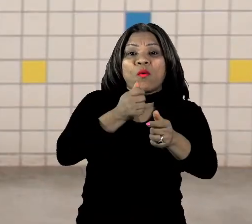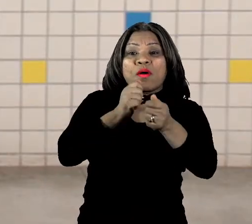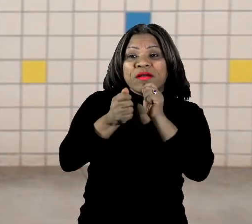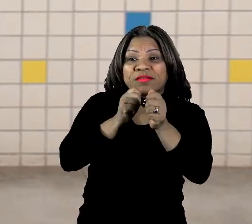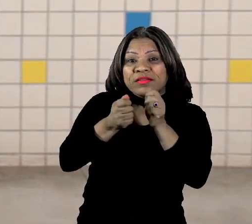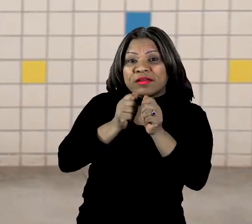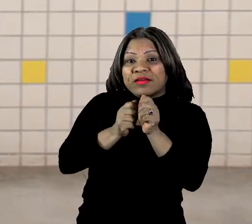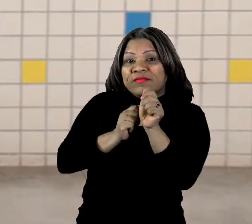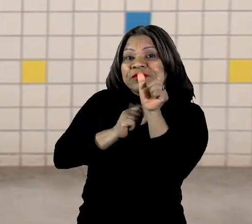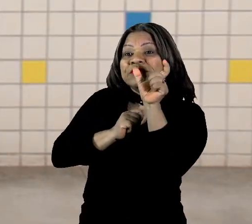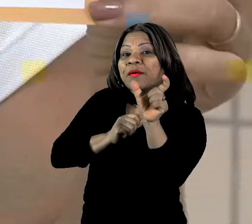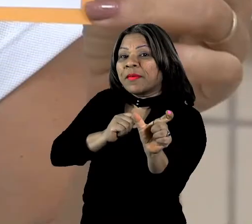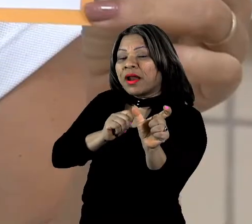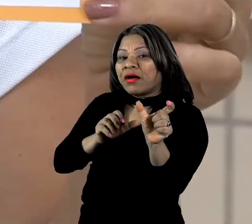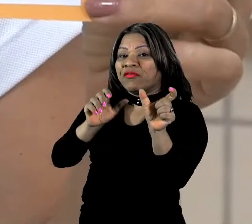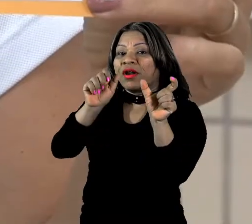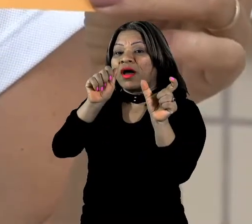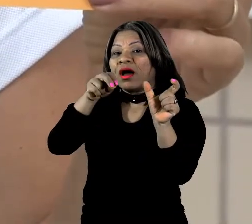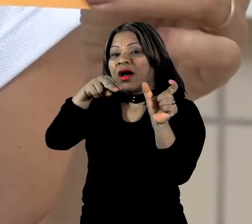palavra Ana Ribeiro?